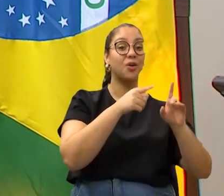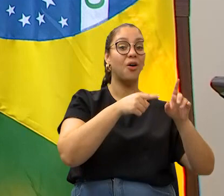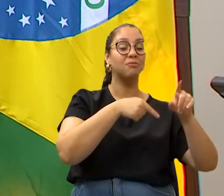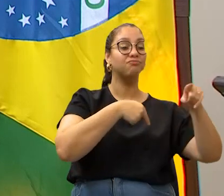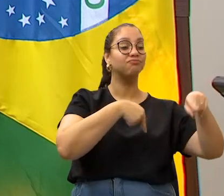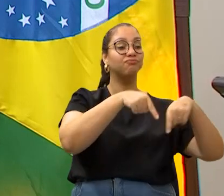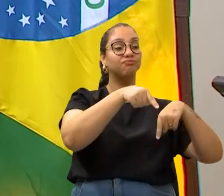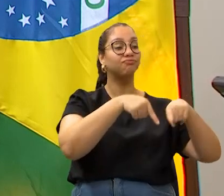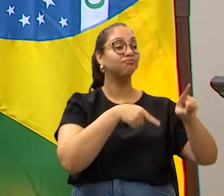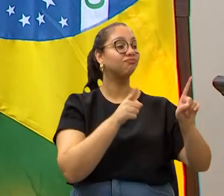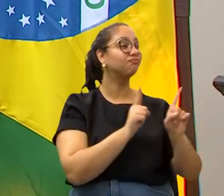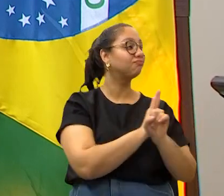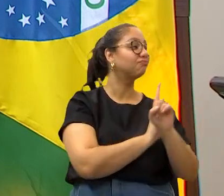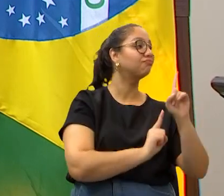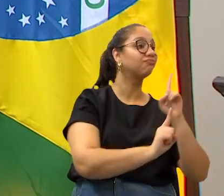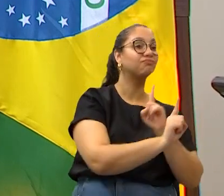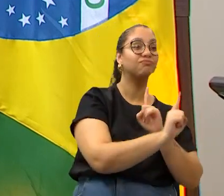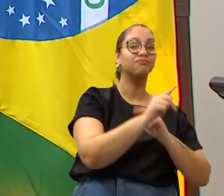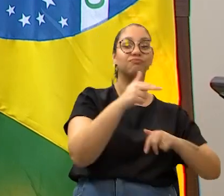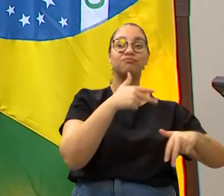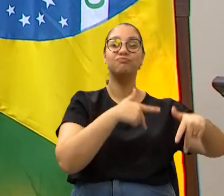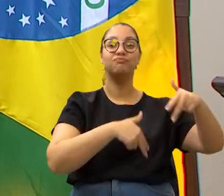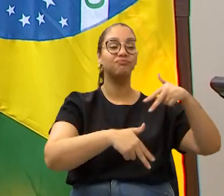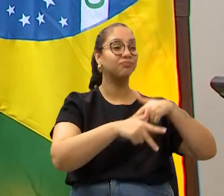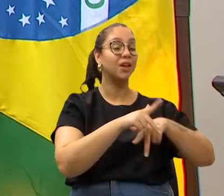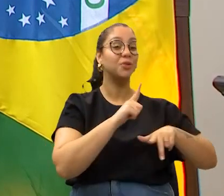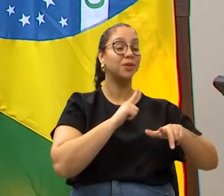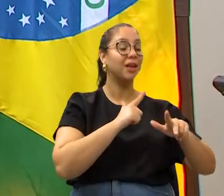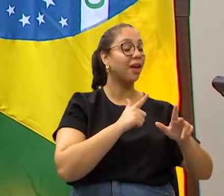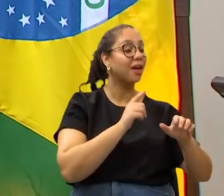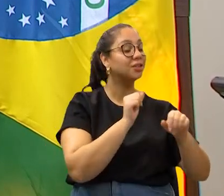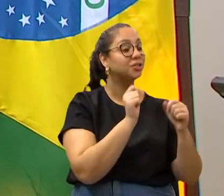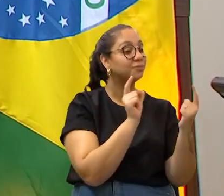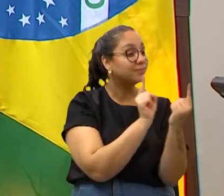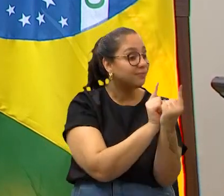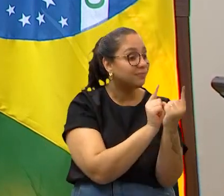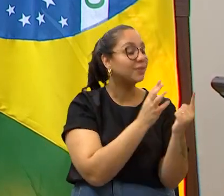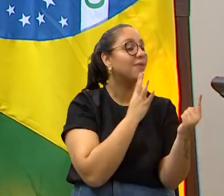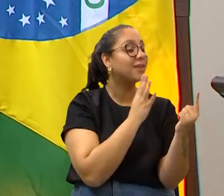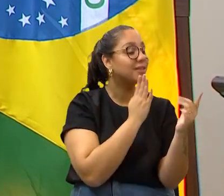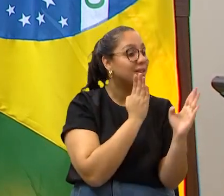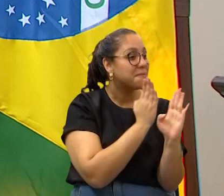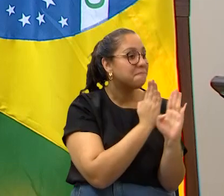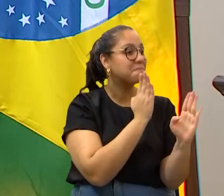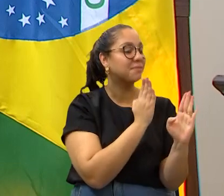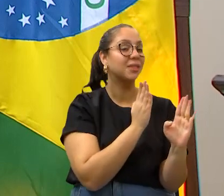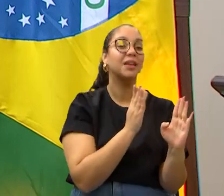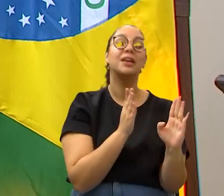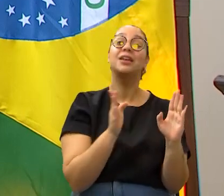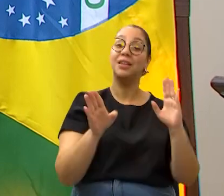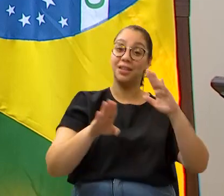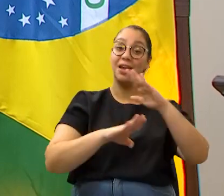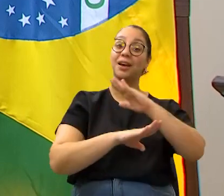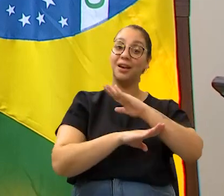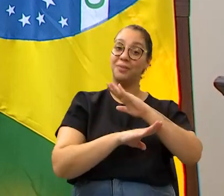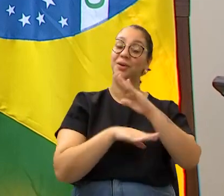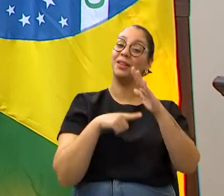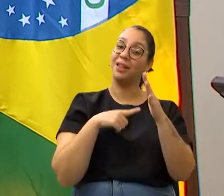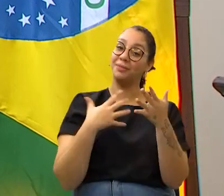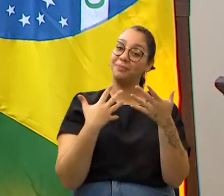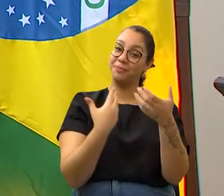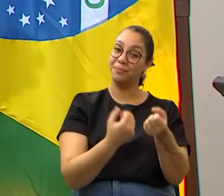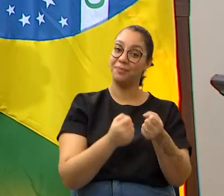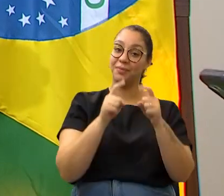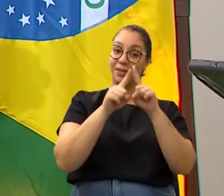nos corredores e não têm essa oportunidade de parar um tempo, conversar, conhecer. Eu vejo que a Câmara tem aderido, né, os